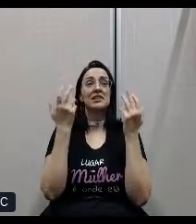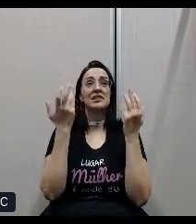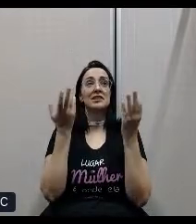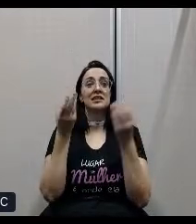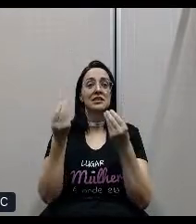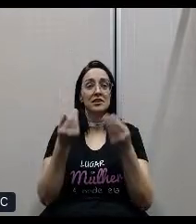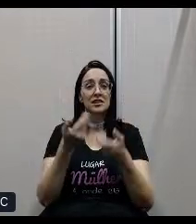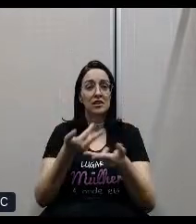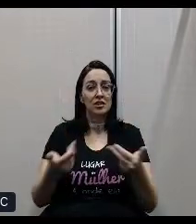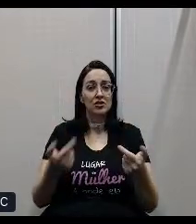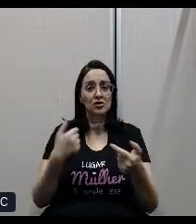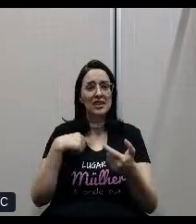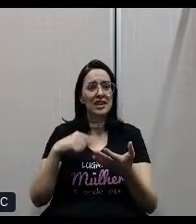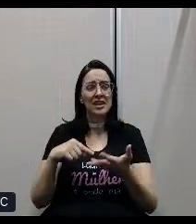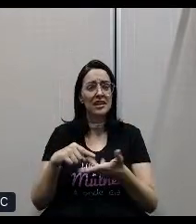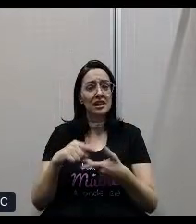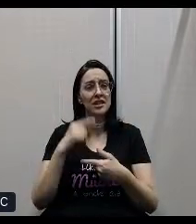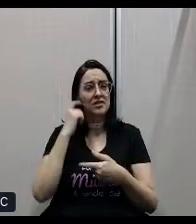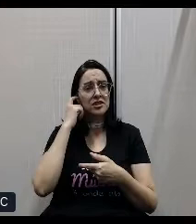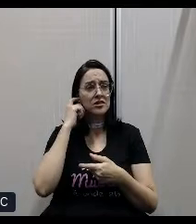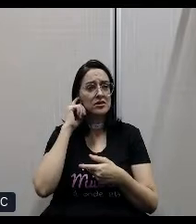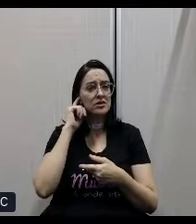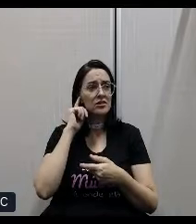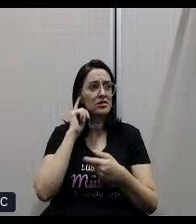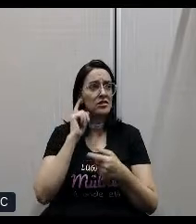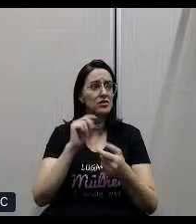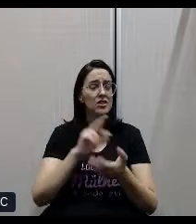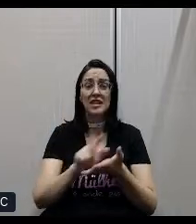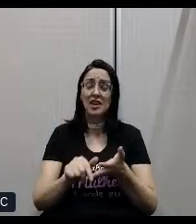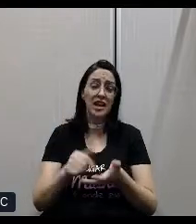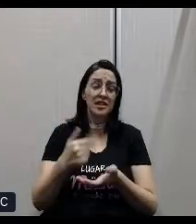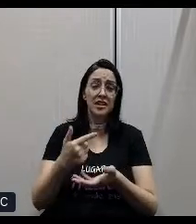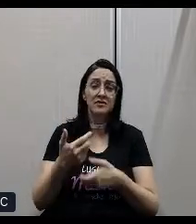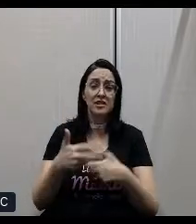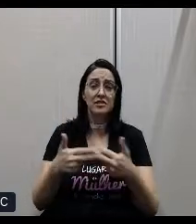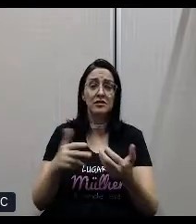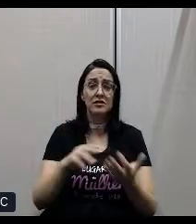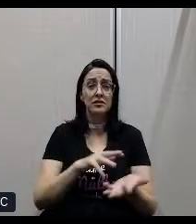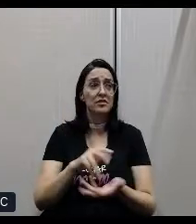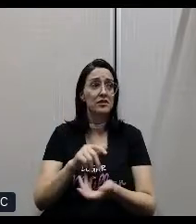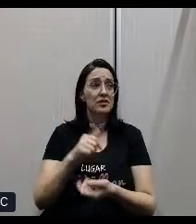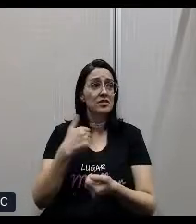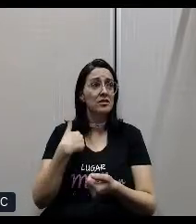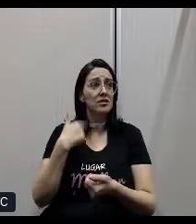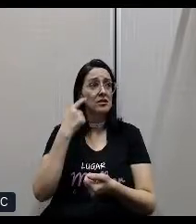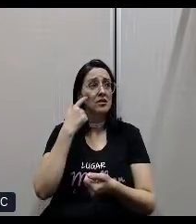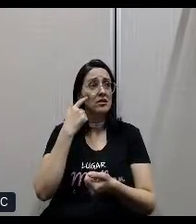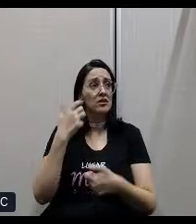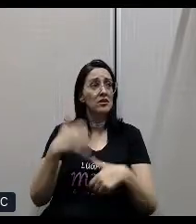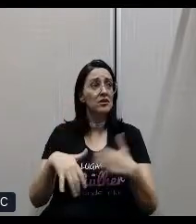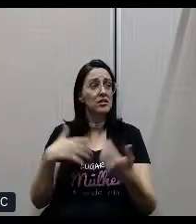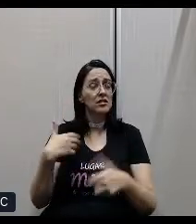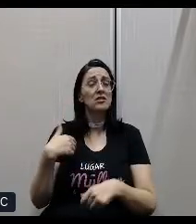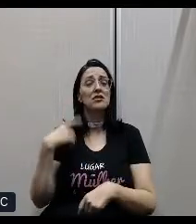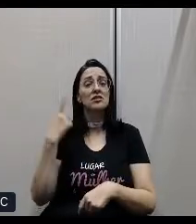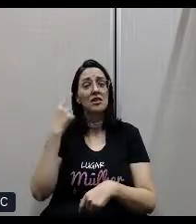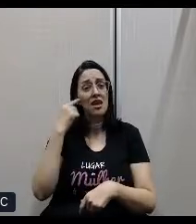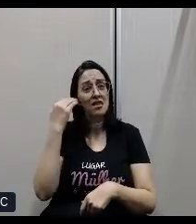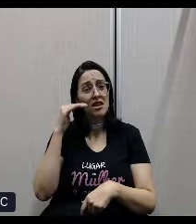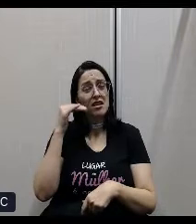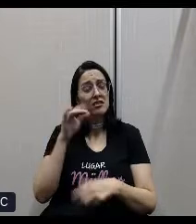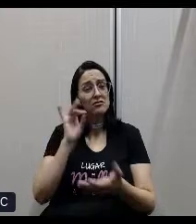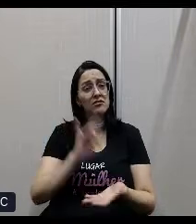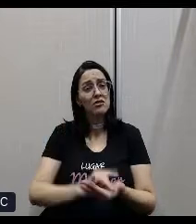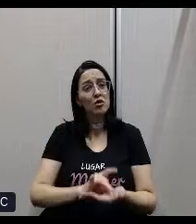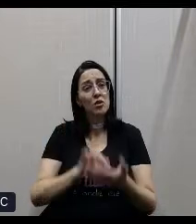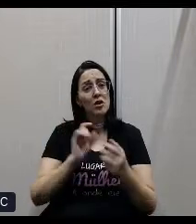no português, por exemplo. Então, a gente tem várias nuances, né? Que a gente só consegue pegar isso quando a gente para entender, de fato, quem